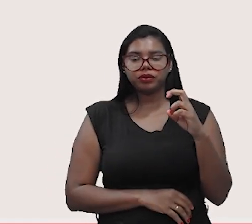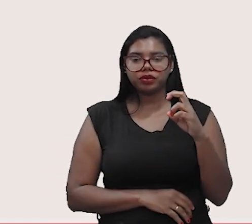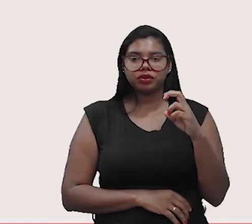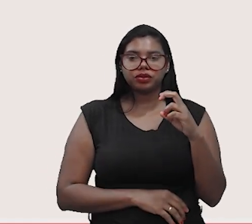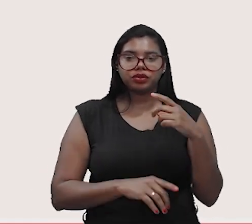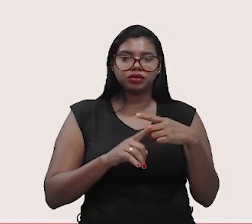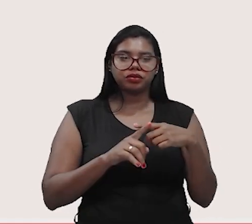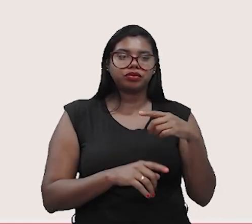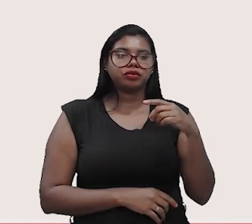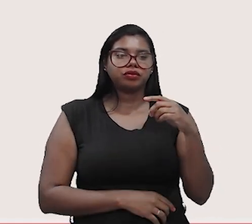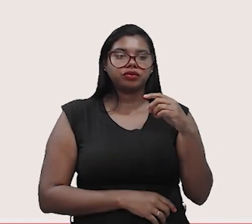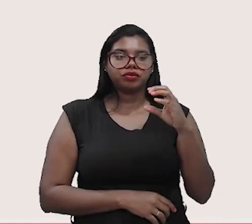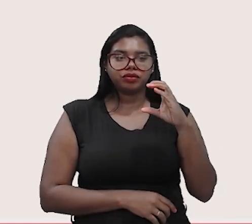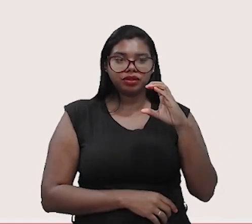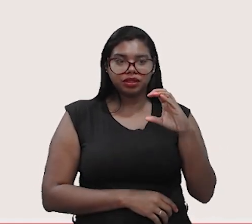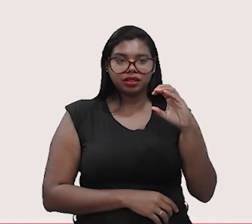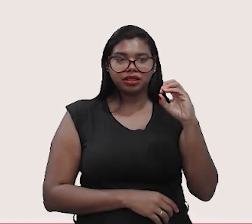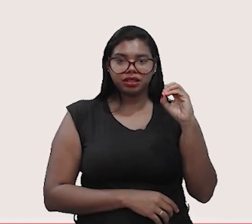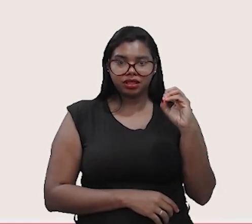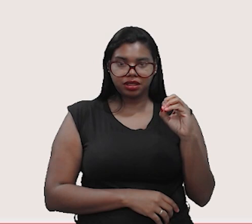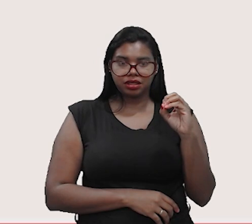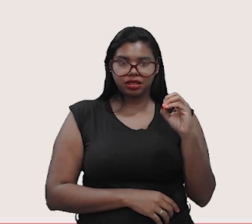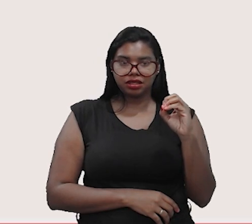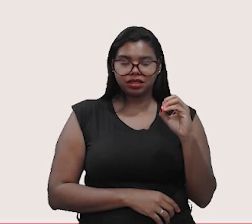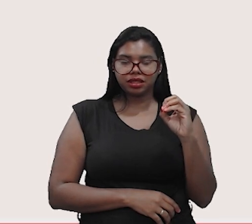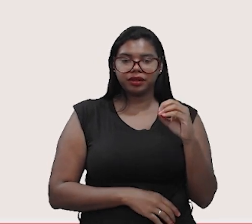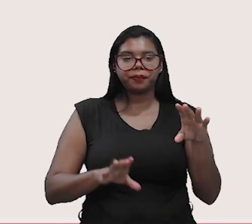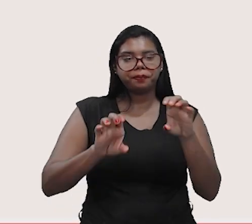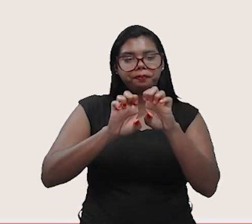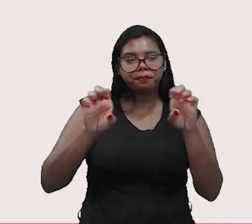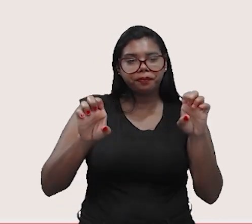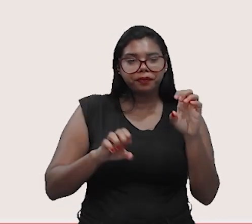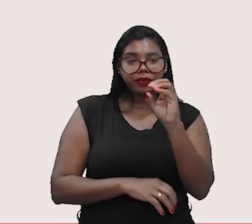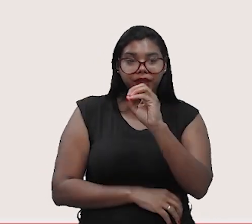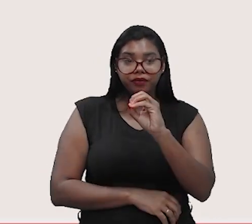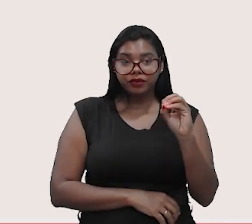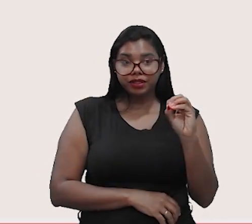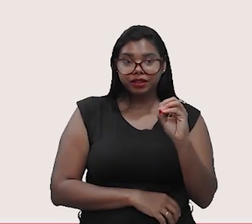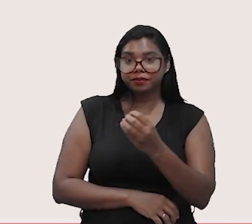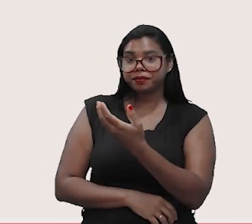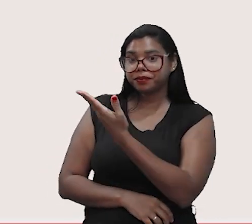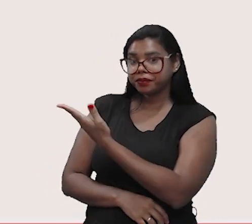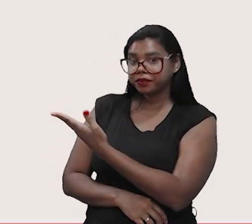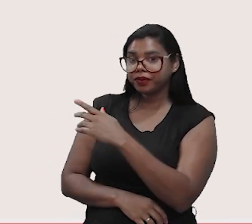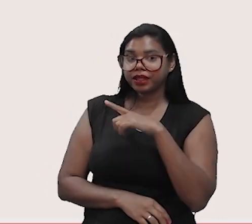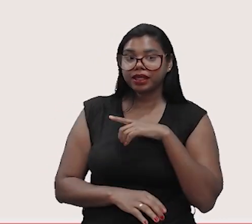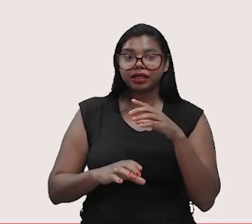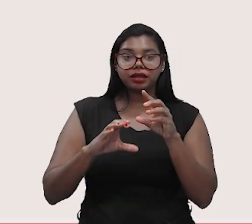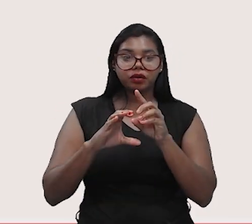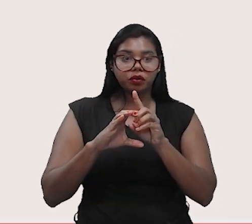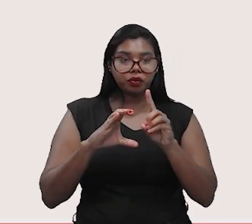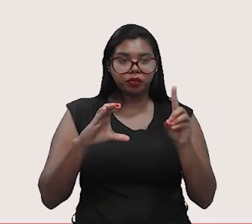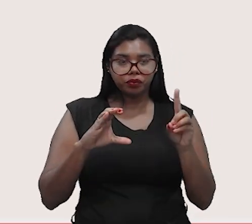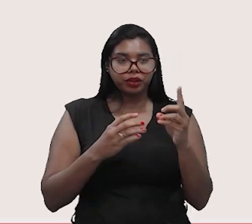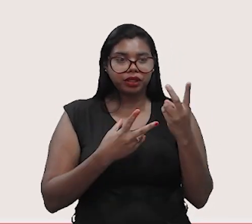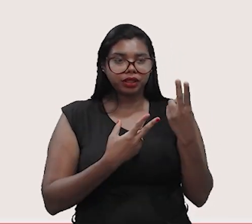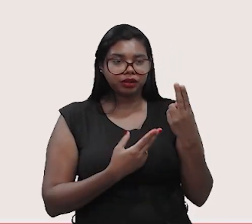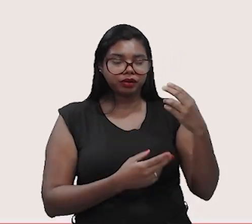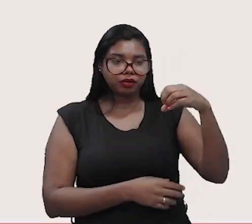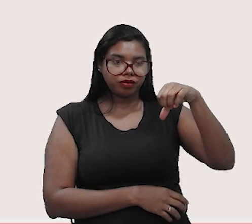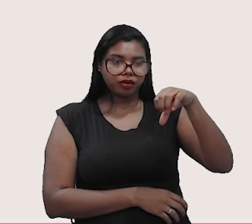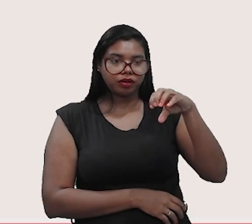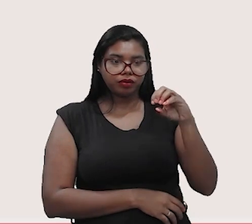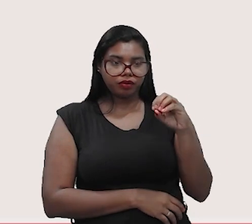Tu percebe que essa parte da equação aqui todinha foi zerada? E aí eu tenho o delta igual a 90 ao